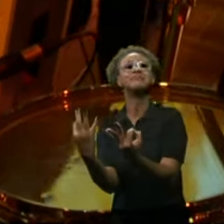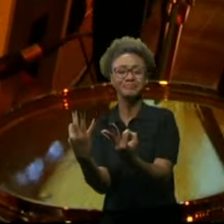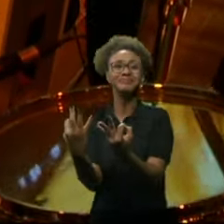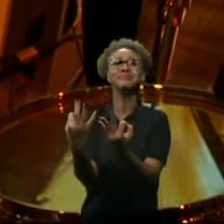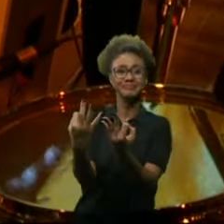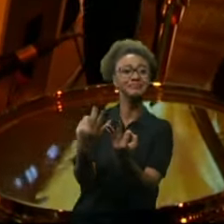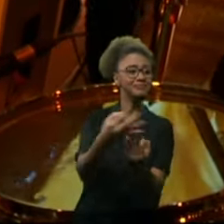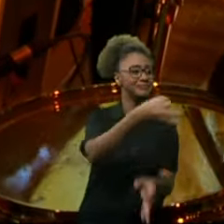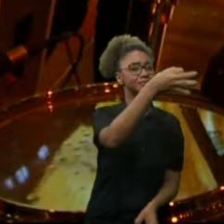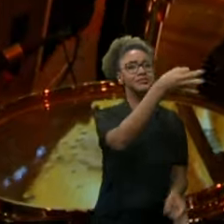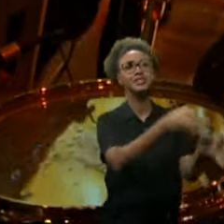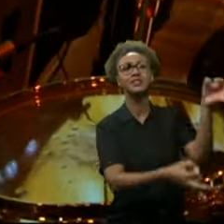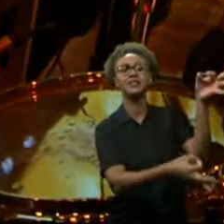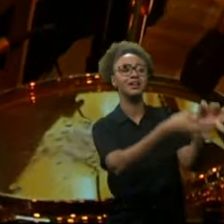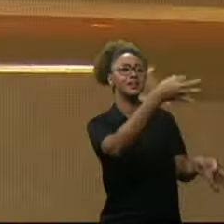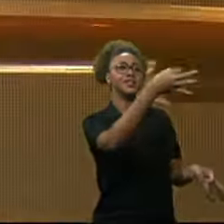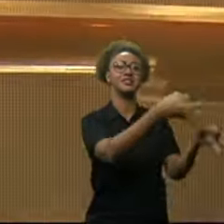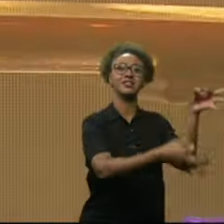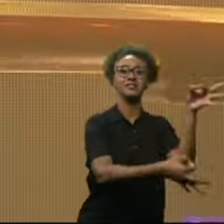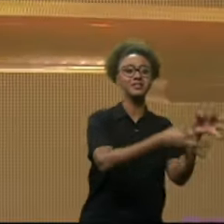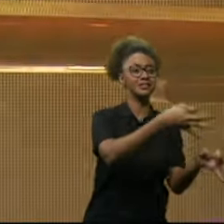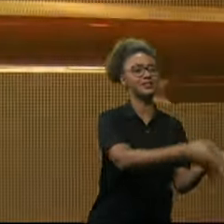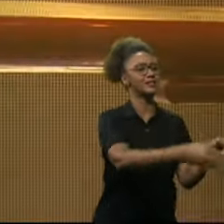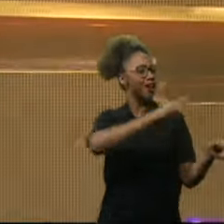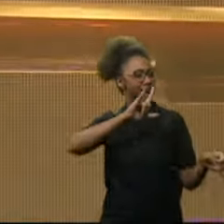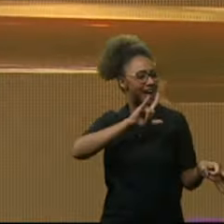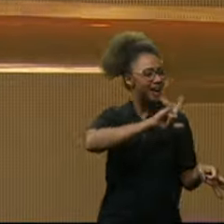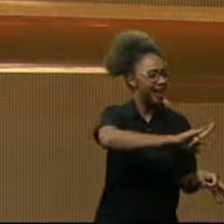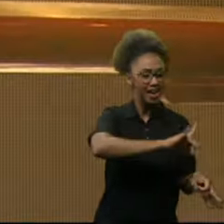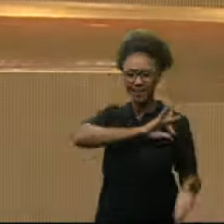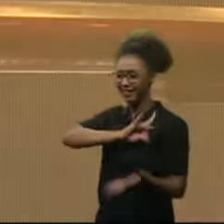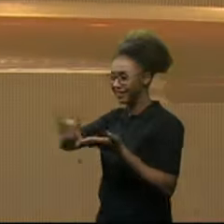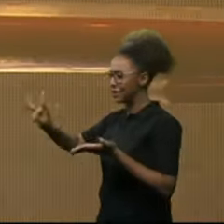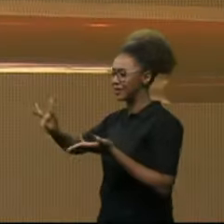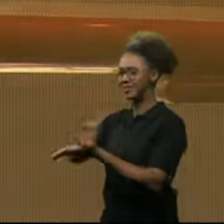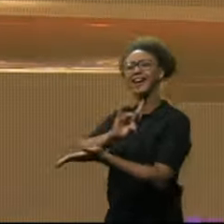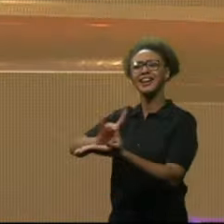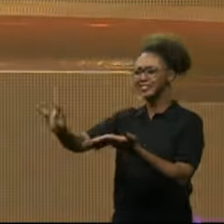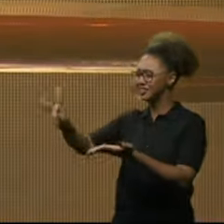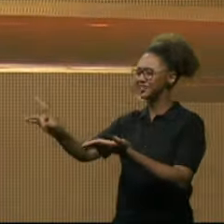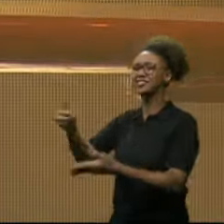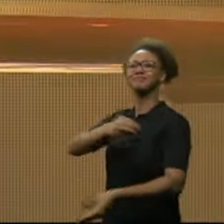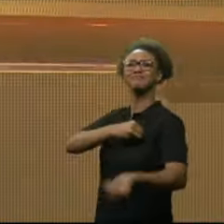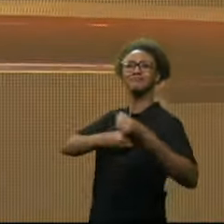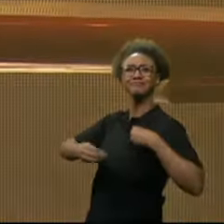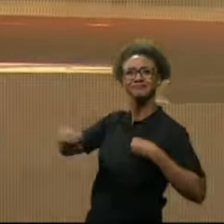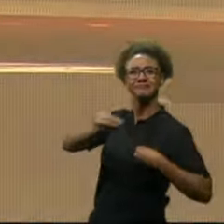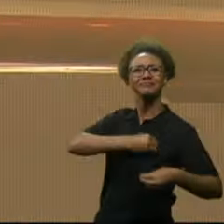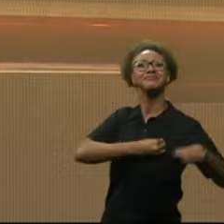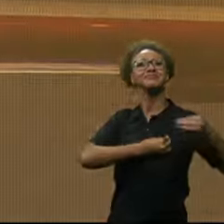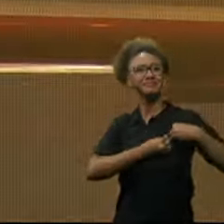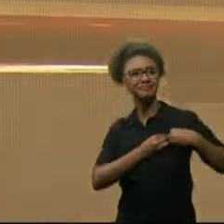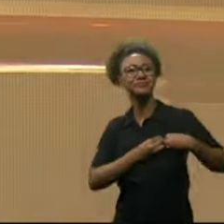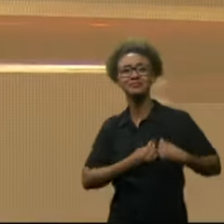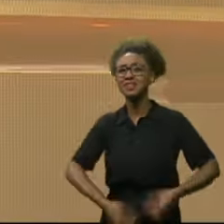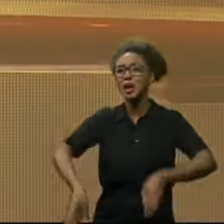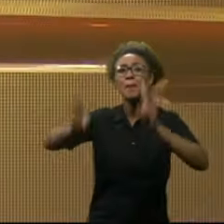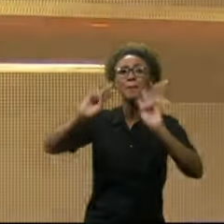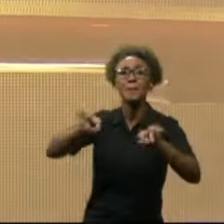e a justiça e odeia a identidade metraio